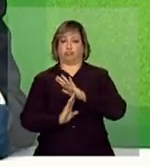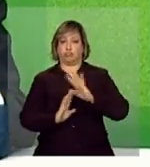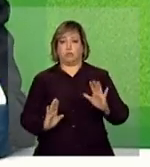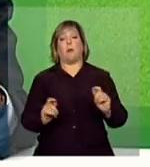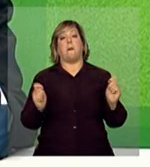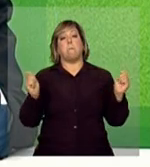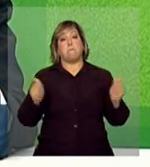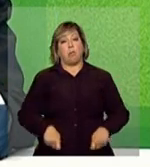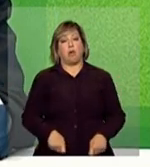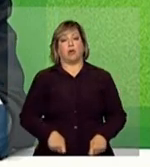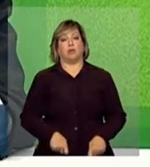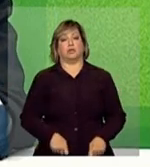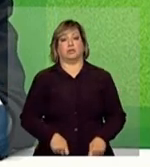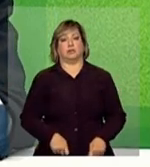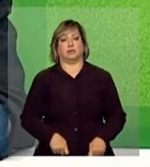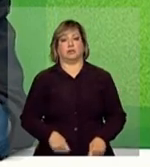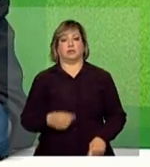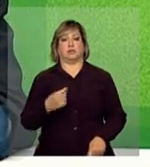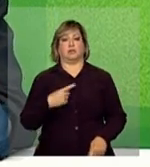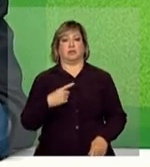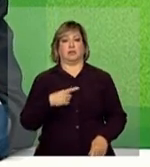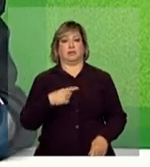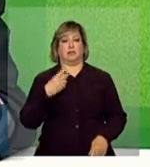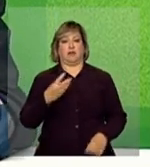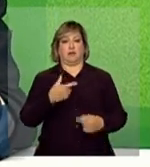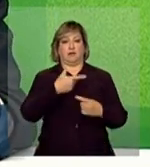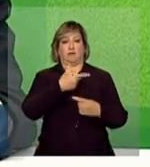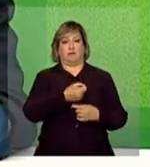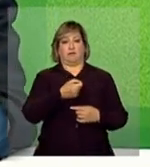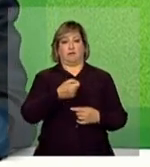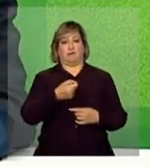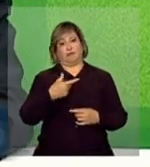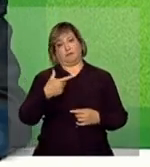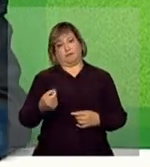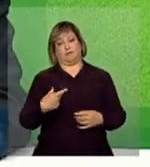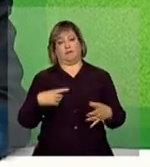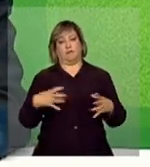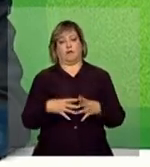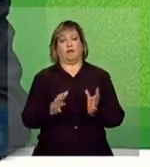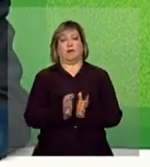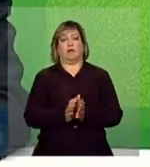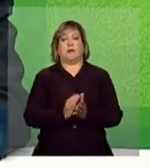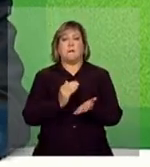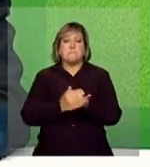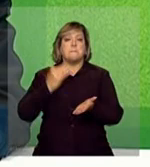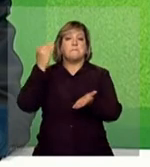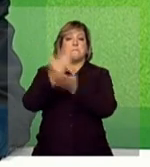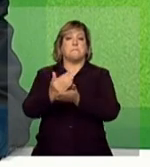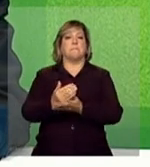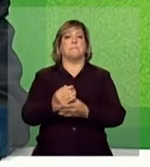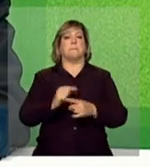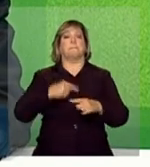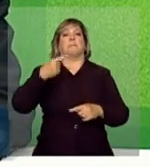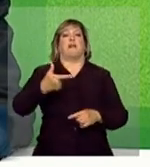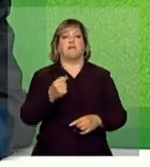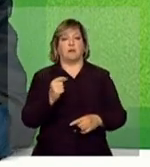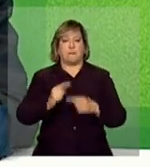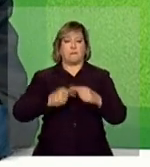de 30, de 20, 40 anos no máximo, prorrogáveis por mais 20, mais 20, mais